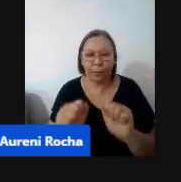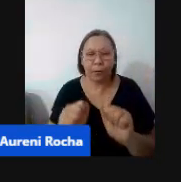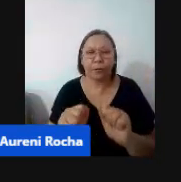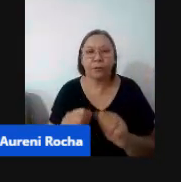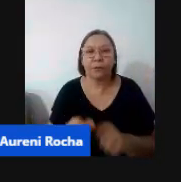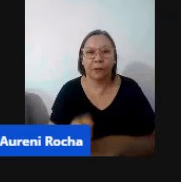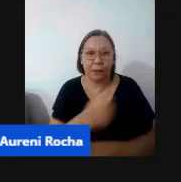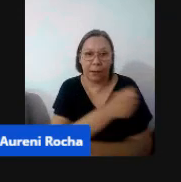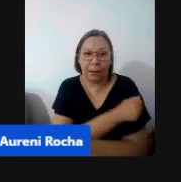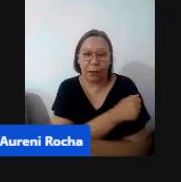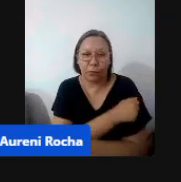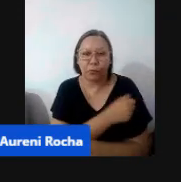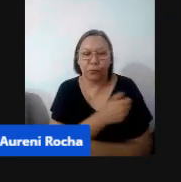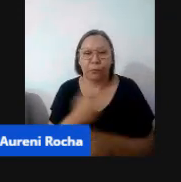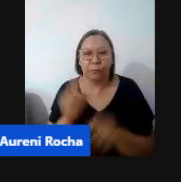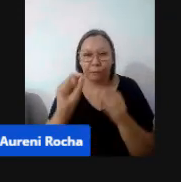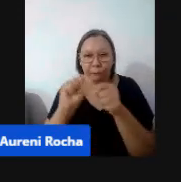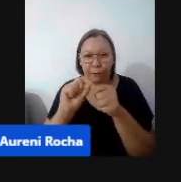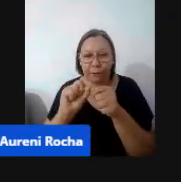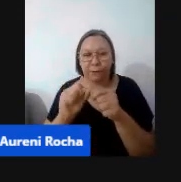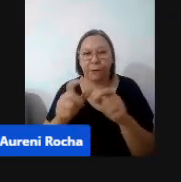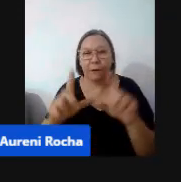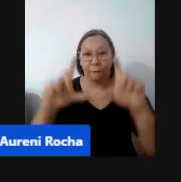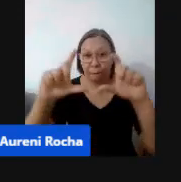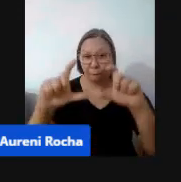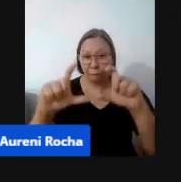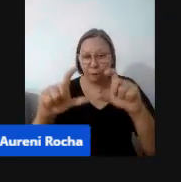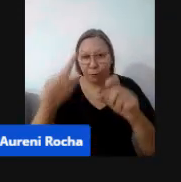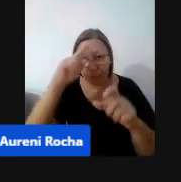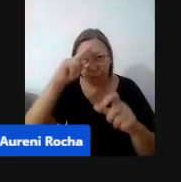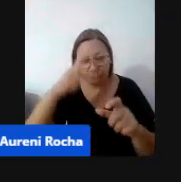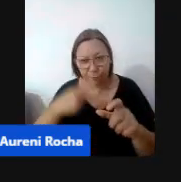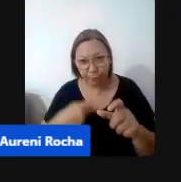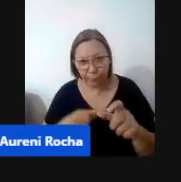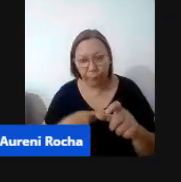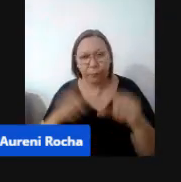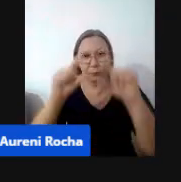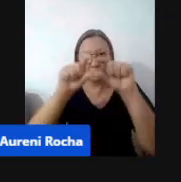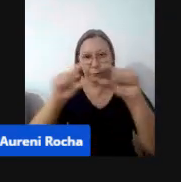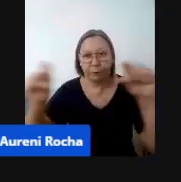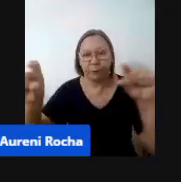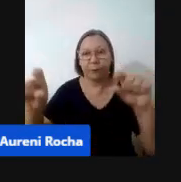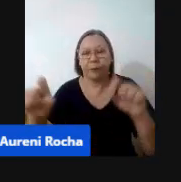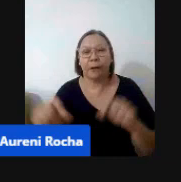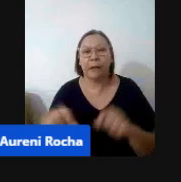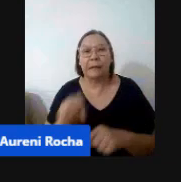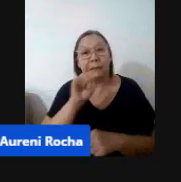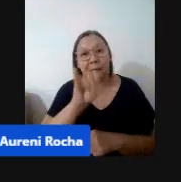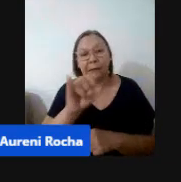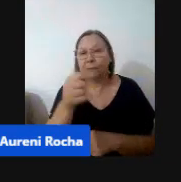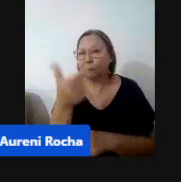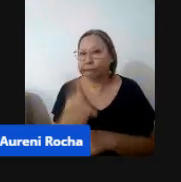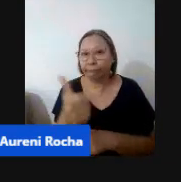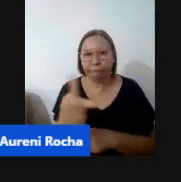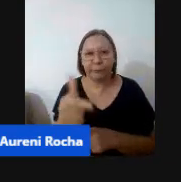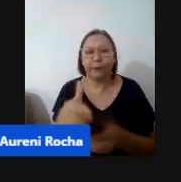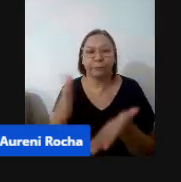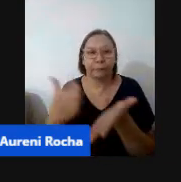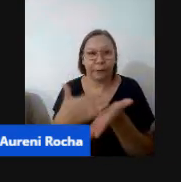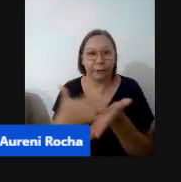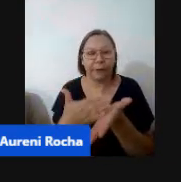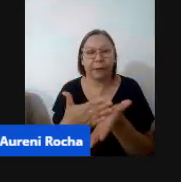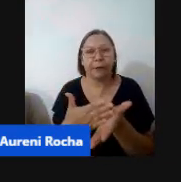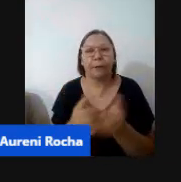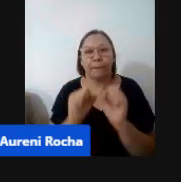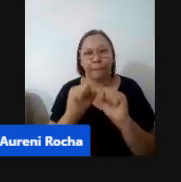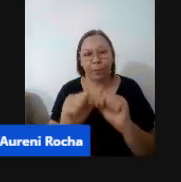ou caso o aluno tenha acesso e caso você queira apresentar algumas outras propostas de frase,